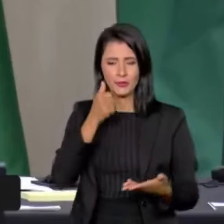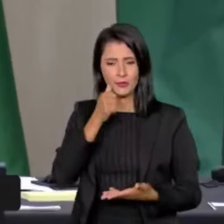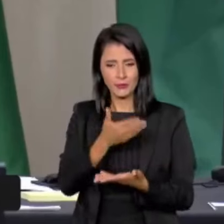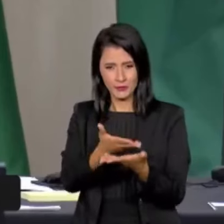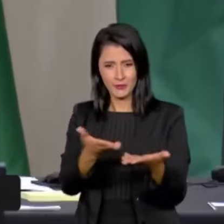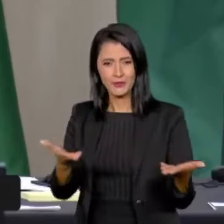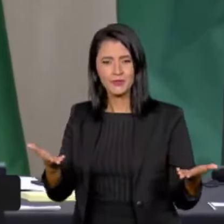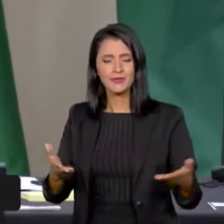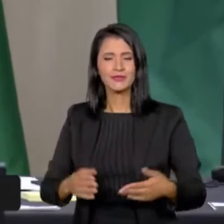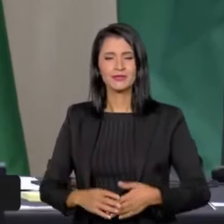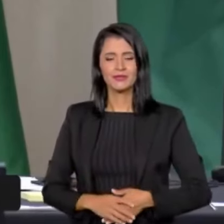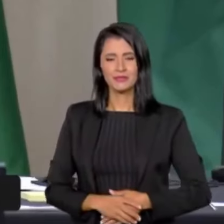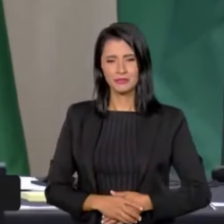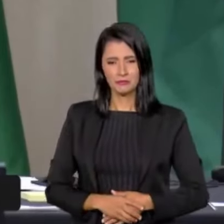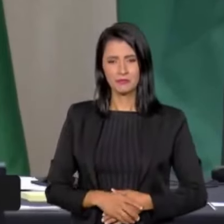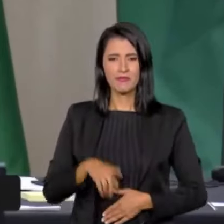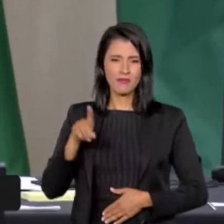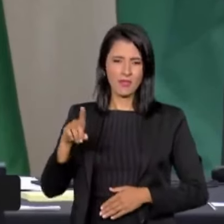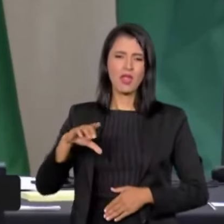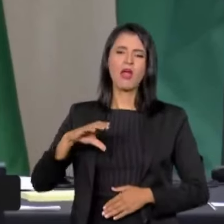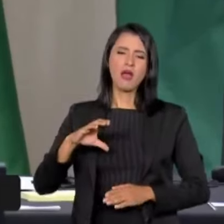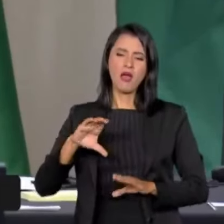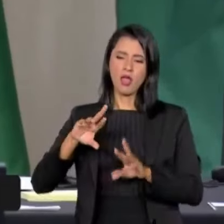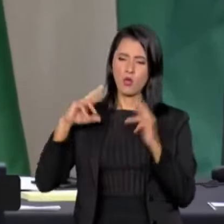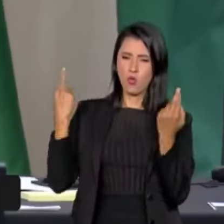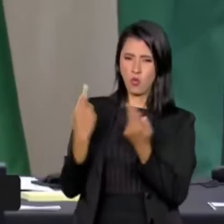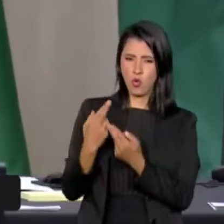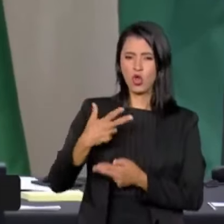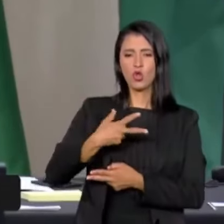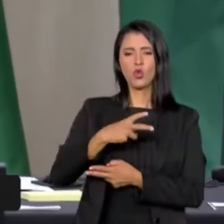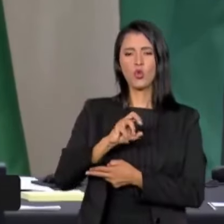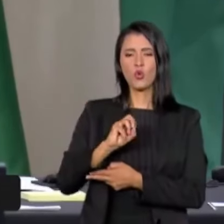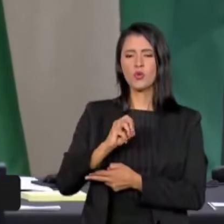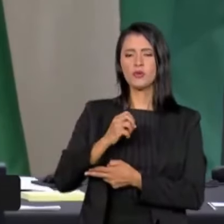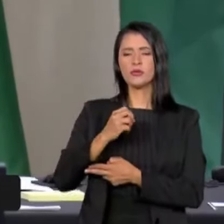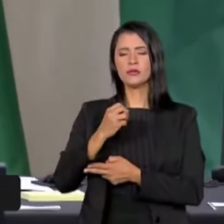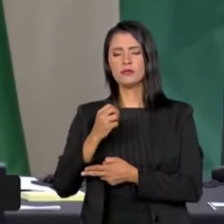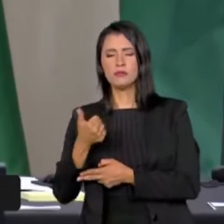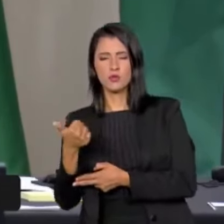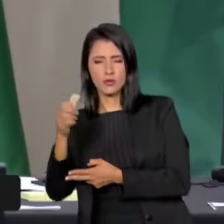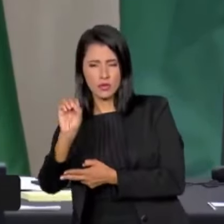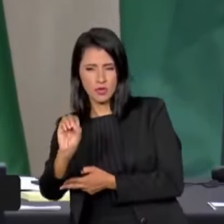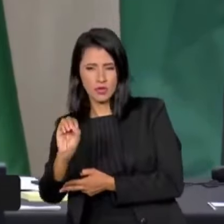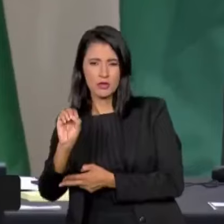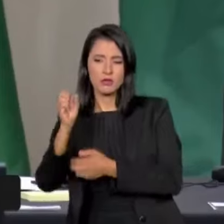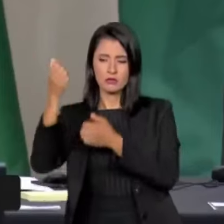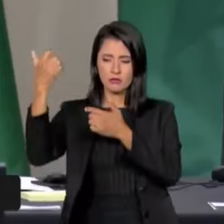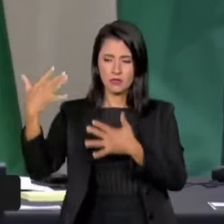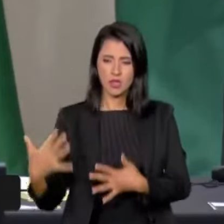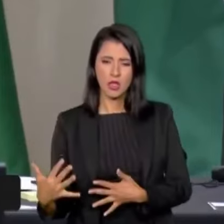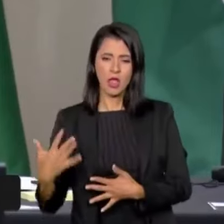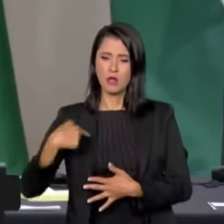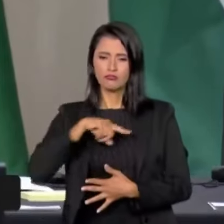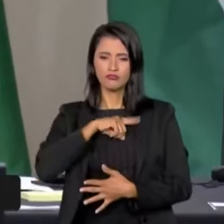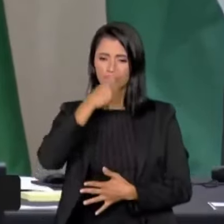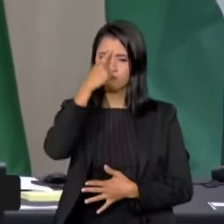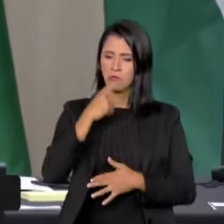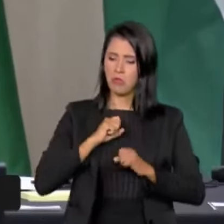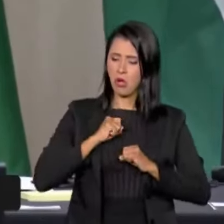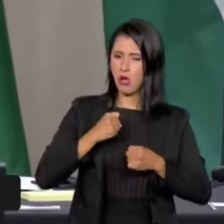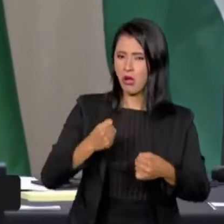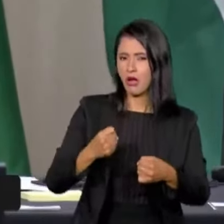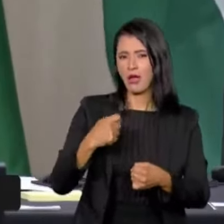My friends. Na cúpula de 2010, falei da nossa vocação do Brasil e do Caribe